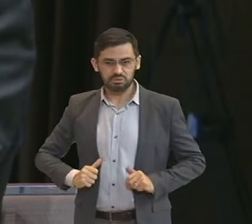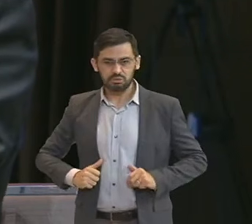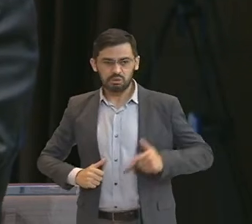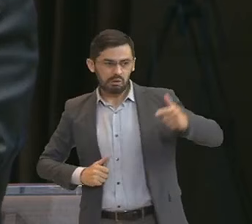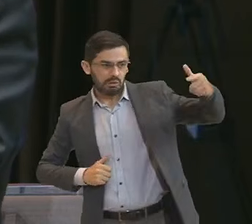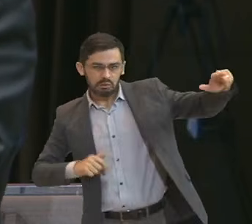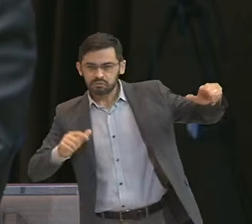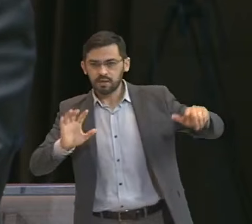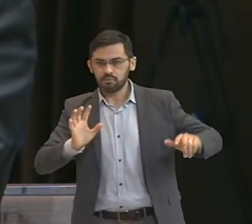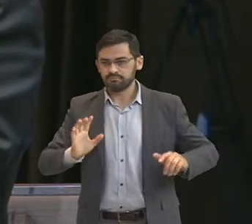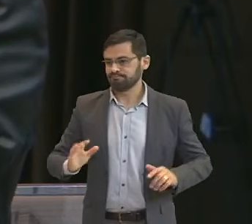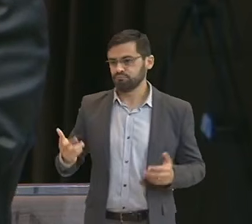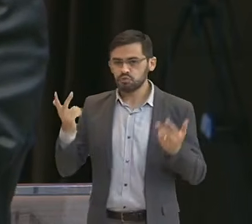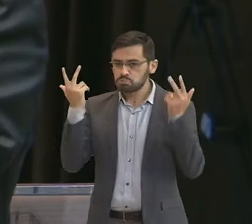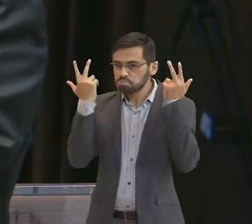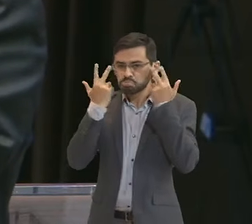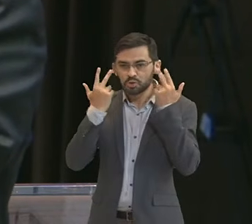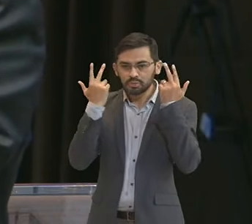da face da terra.